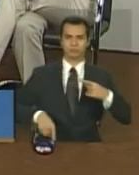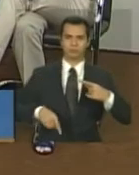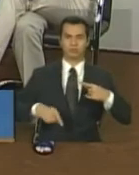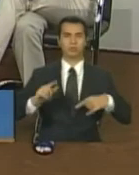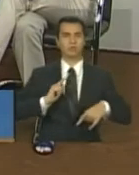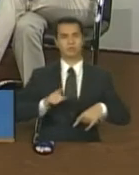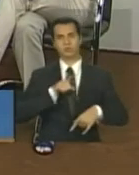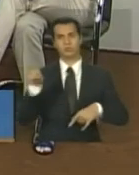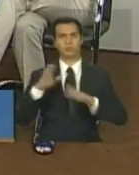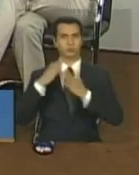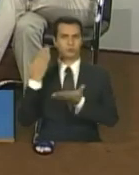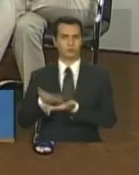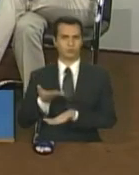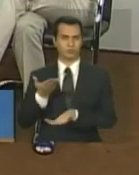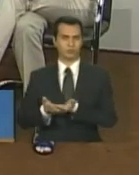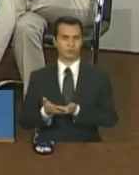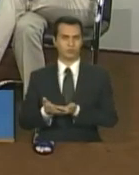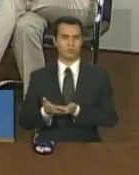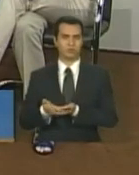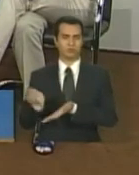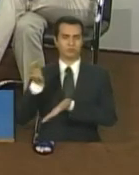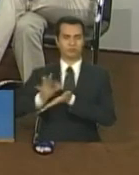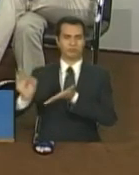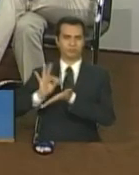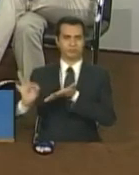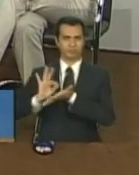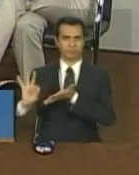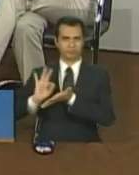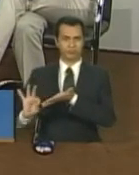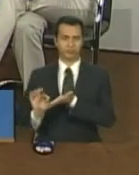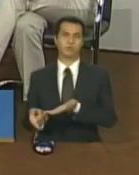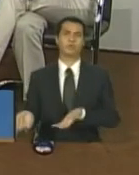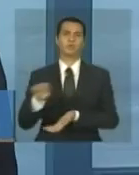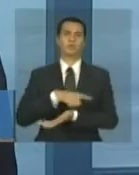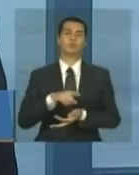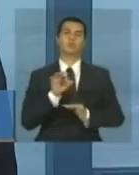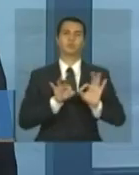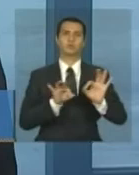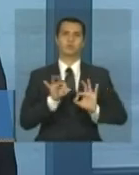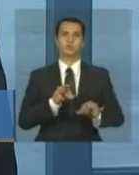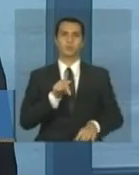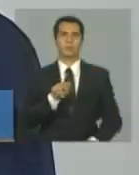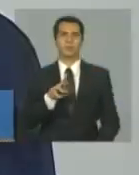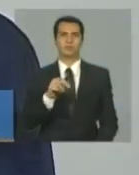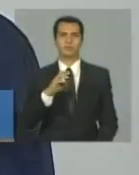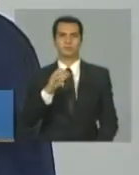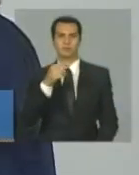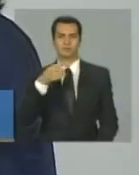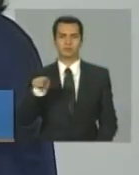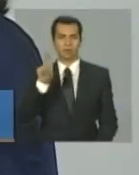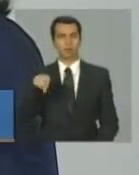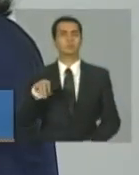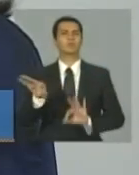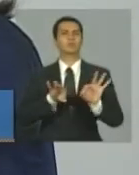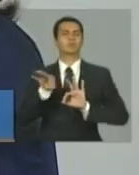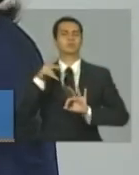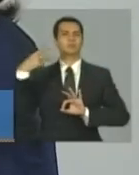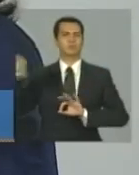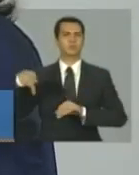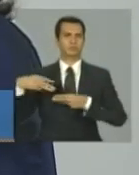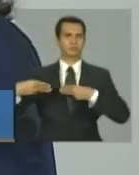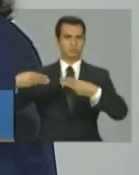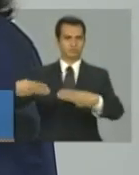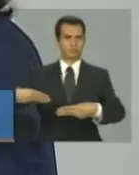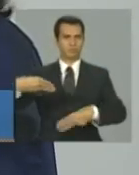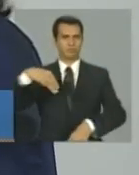diário de classe e aquelas informações lançadas no projeto presença que o que é um programa do próprio MEC que é